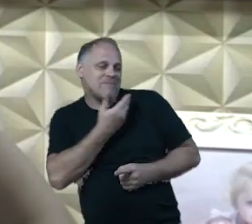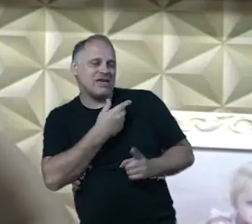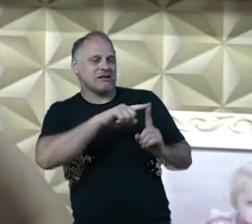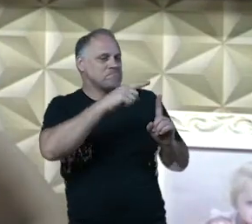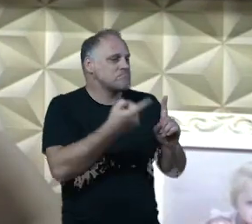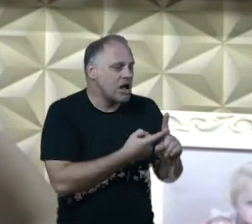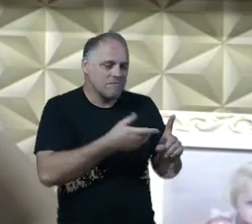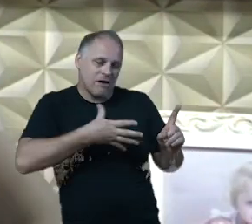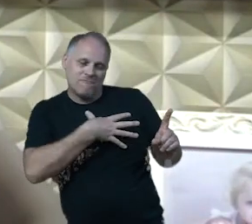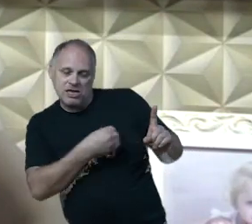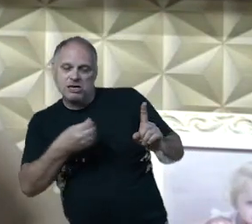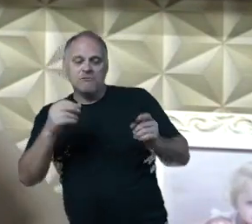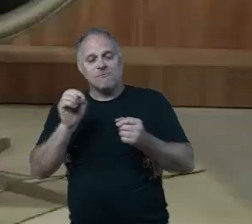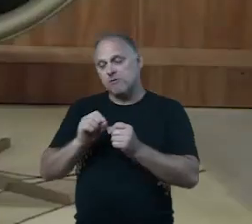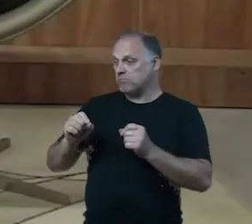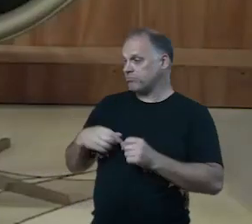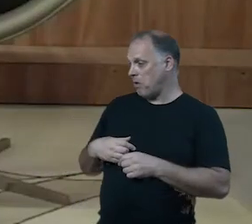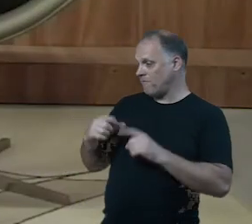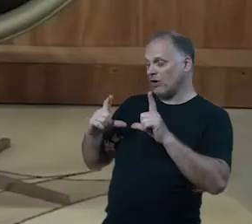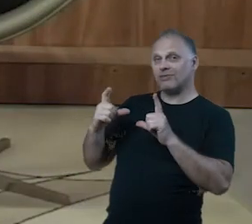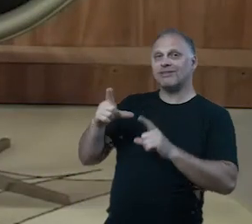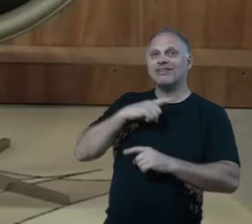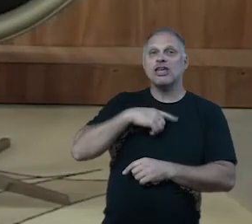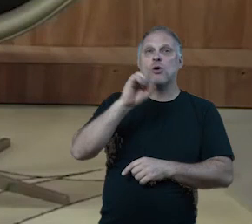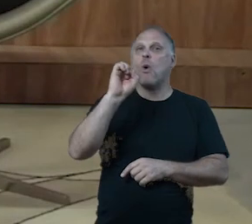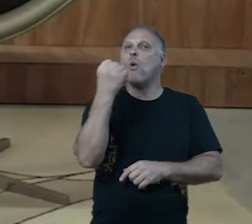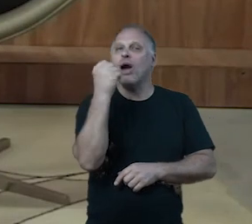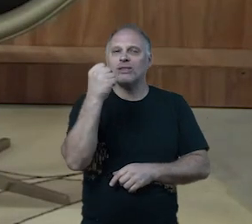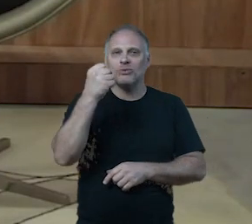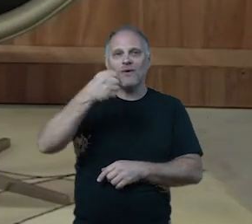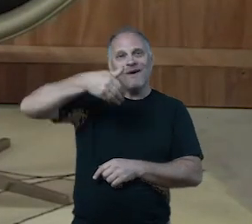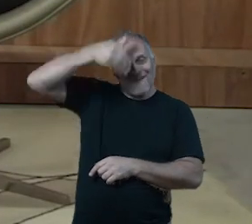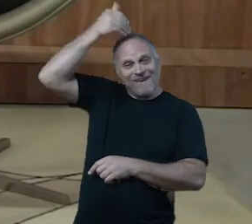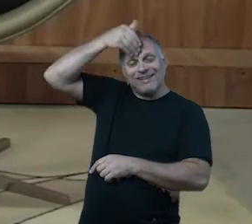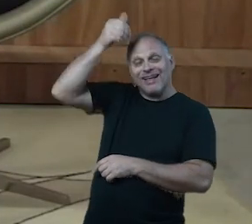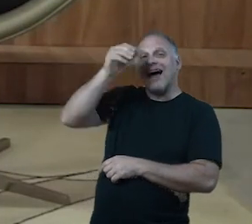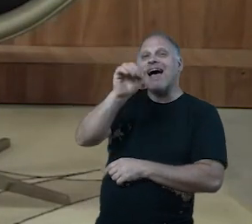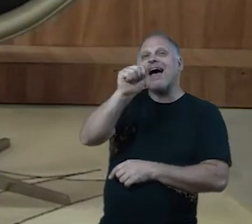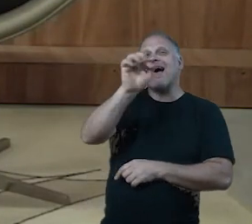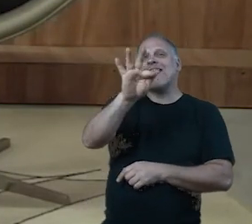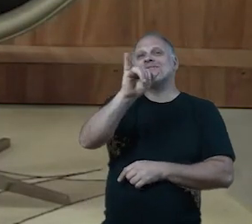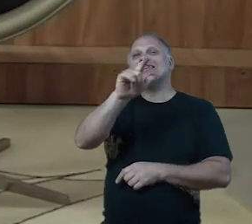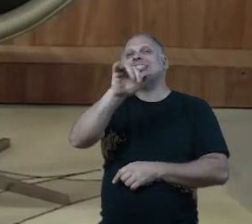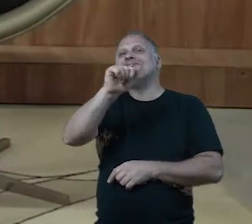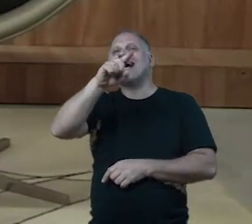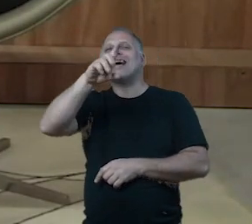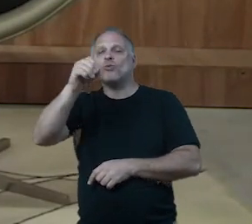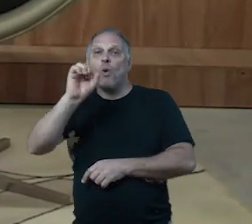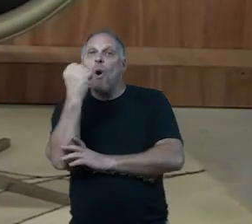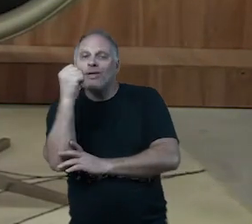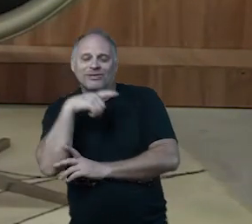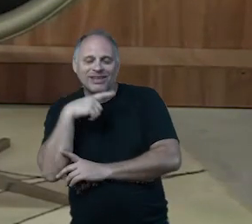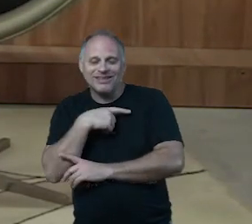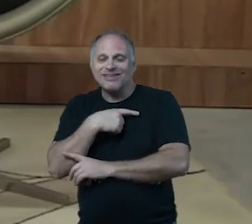engravidando, e aí dali um Quantos trabalho... afiliados, Natália? Oito. Oito afiliados, e todos eles fotografados por ti? Sim, a maioria.